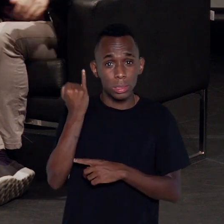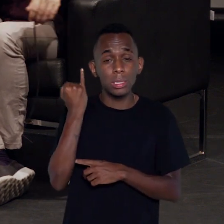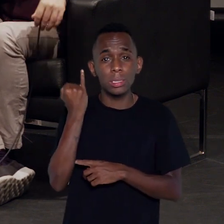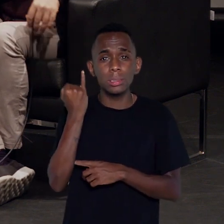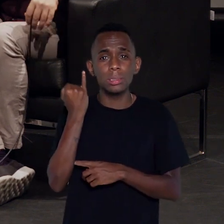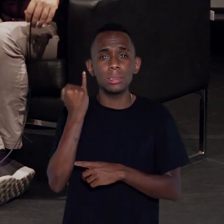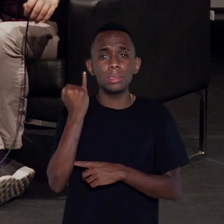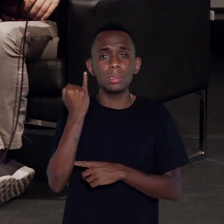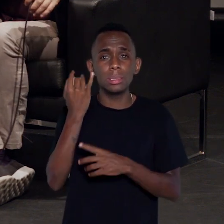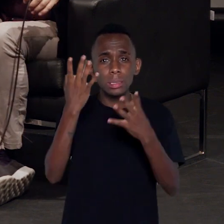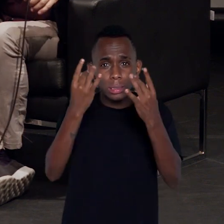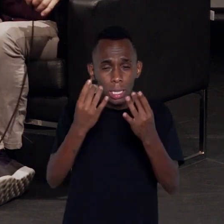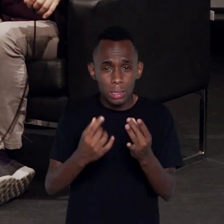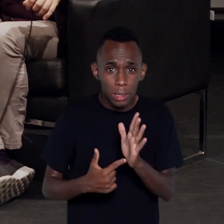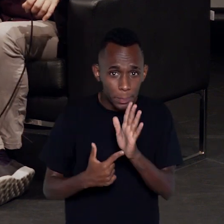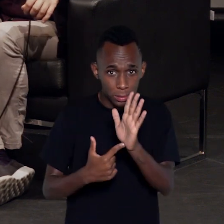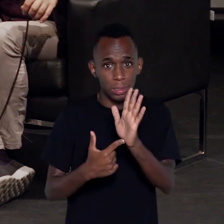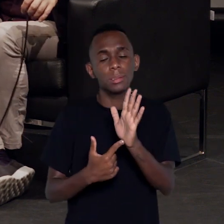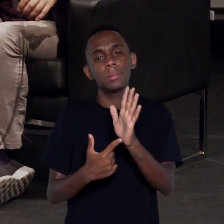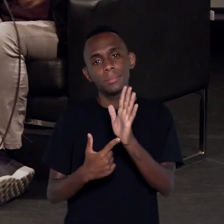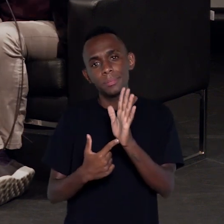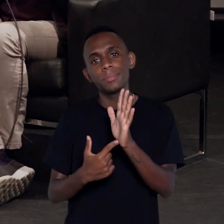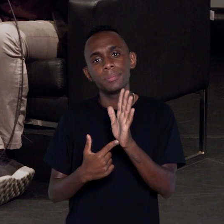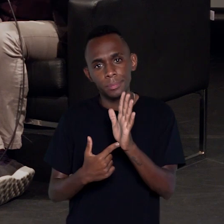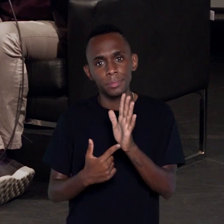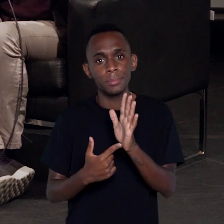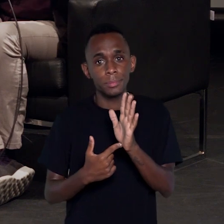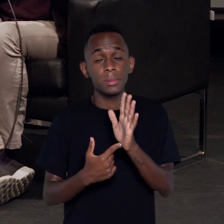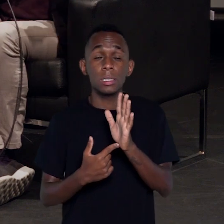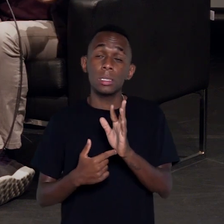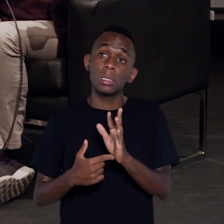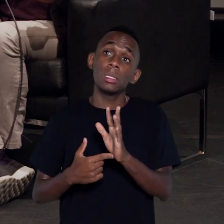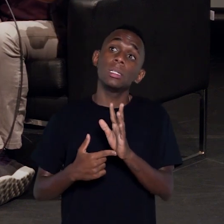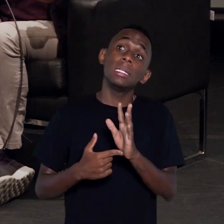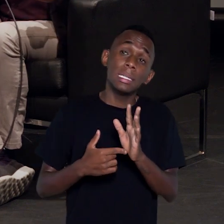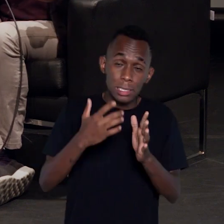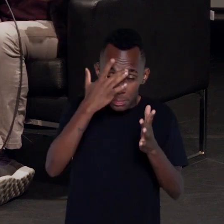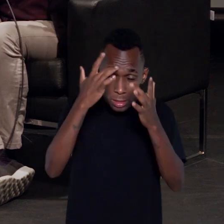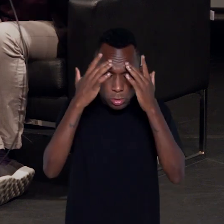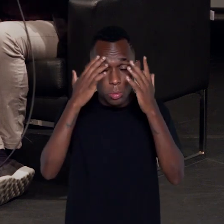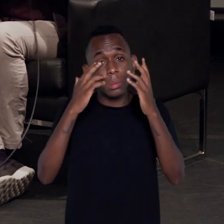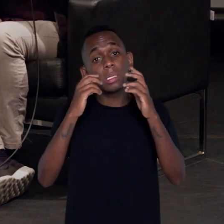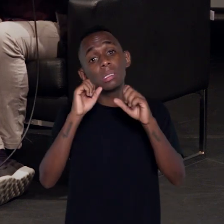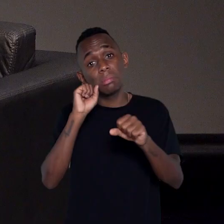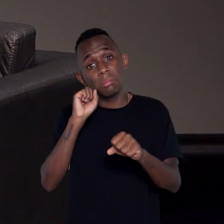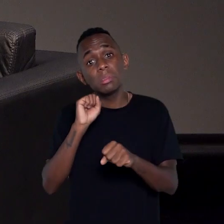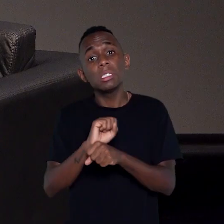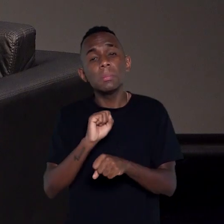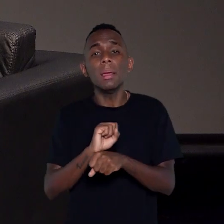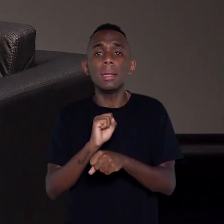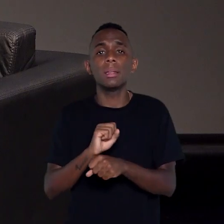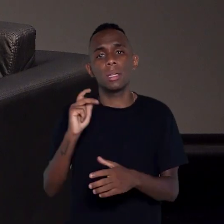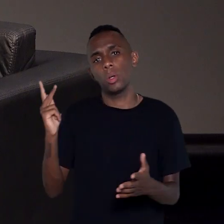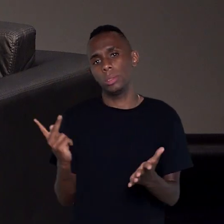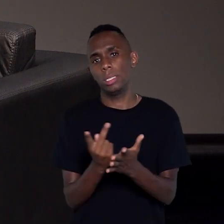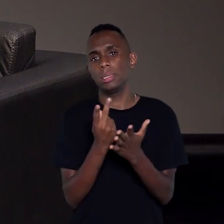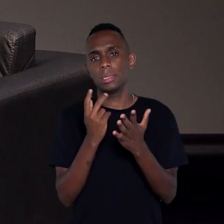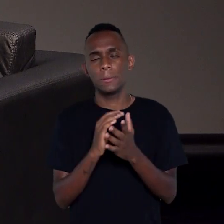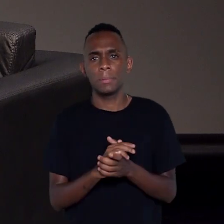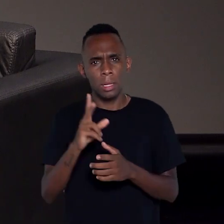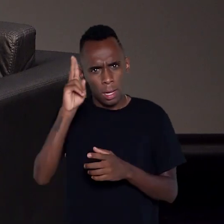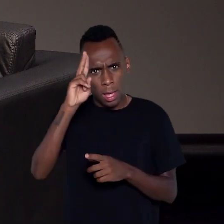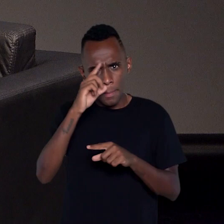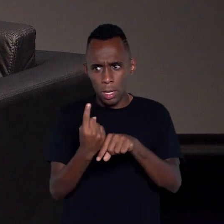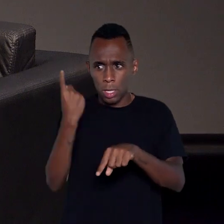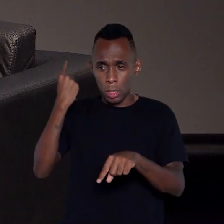narrativa ainda a ser escrita. E essa narrativa ela é esperada pelos leitores. Lembre quando eu contei lá no